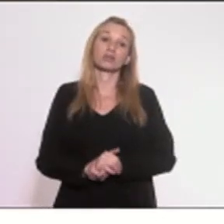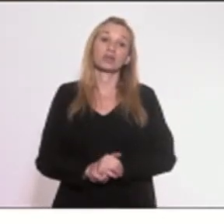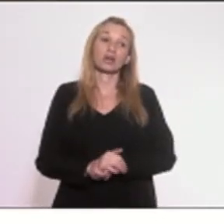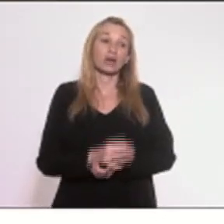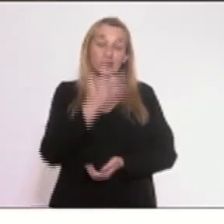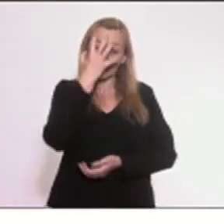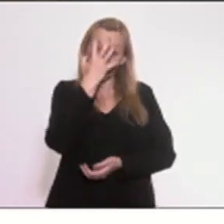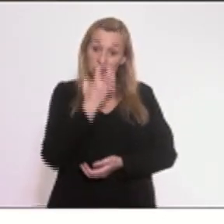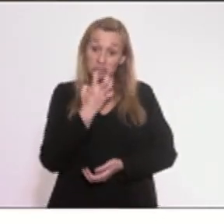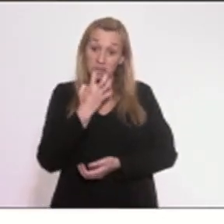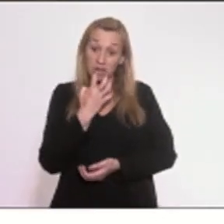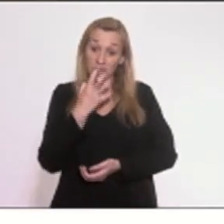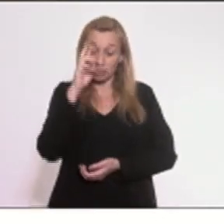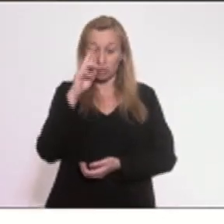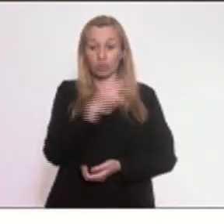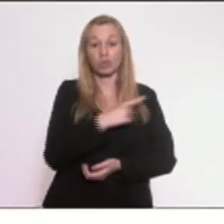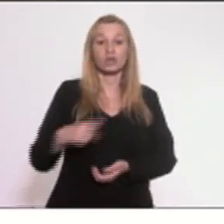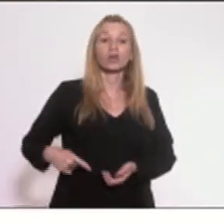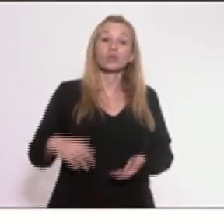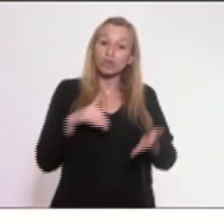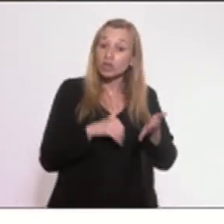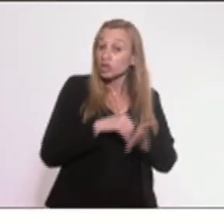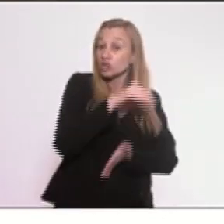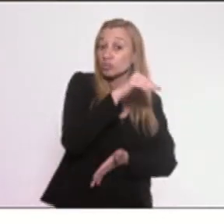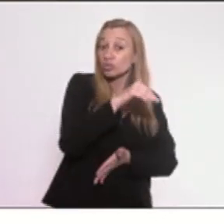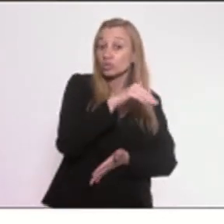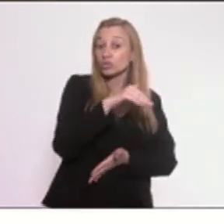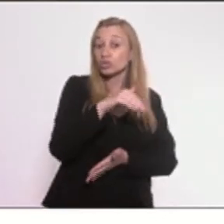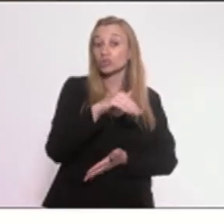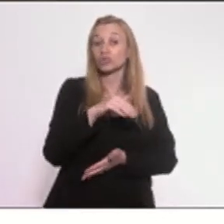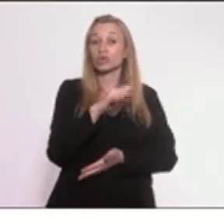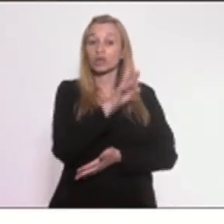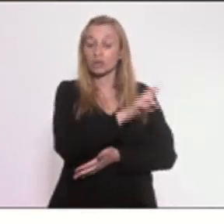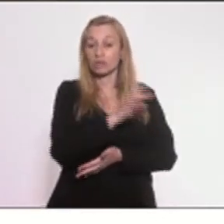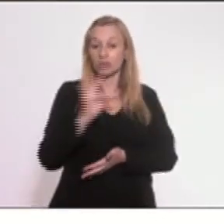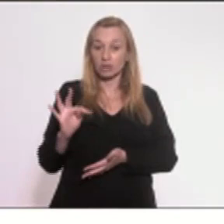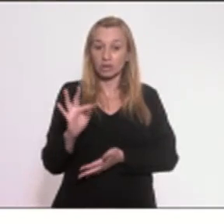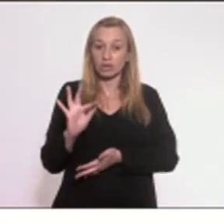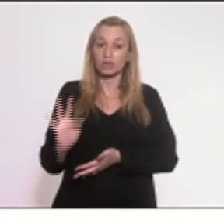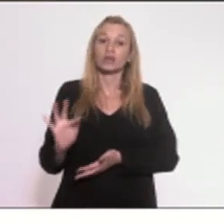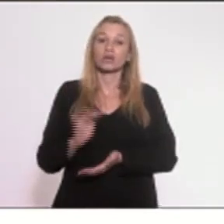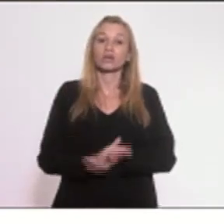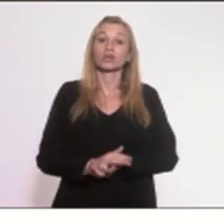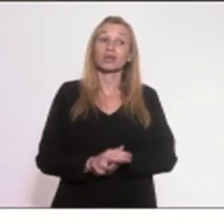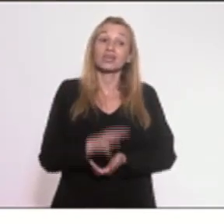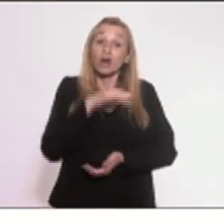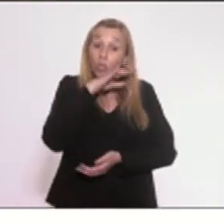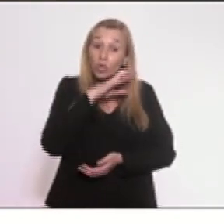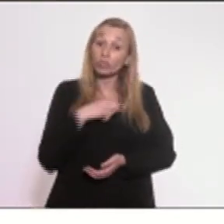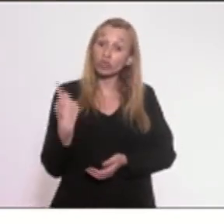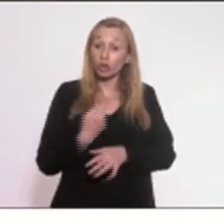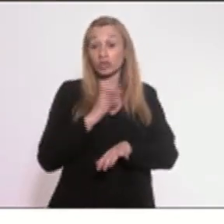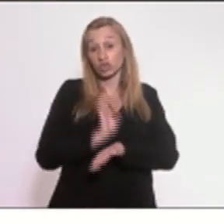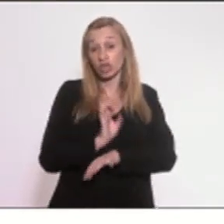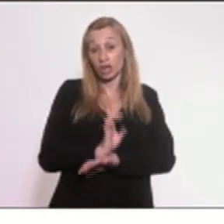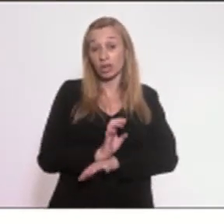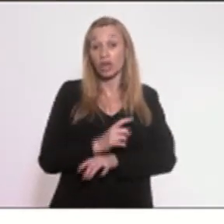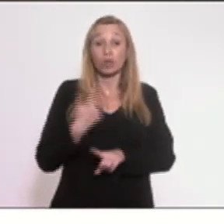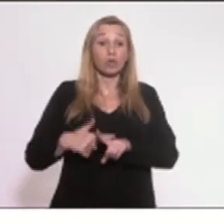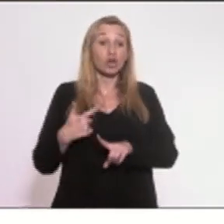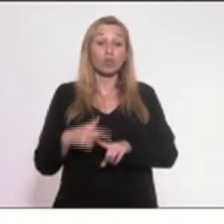sério, presidente. O Rio pode ser expulso do regime de recuperação e isso seria trágico para o nosso Estado, pois o Estado